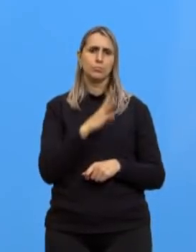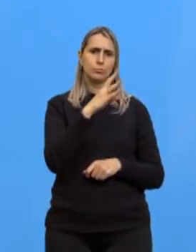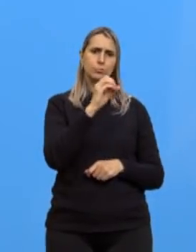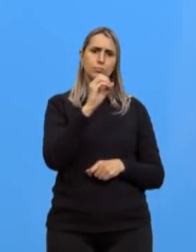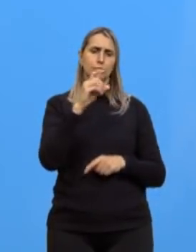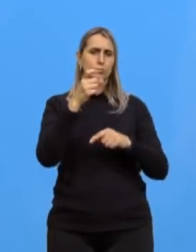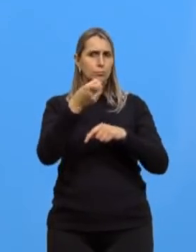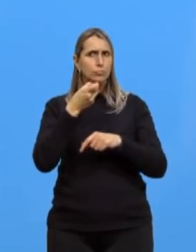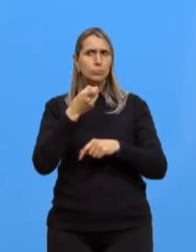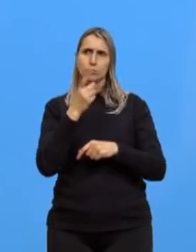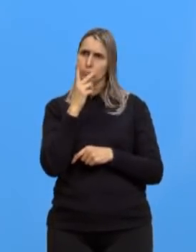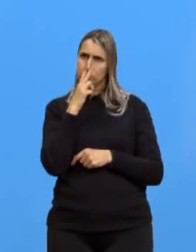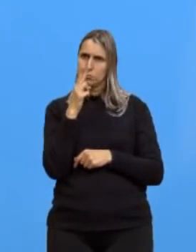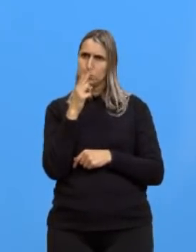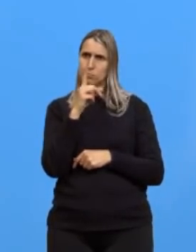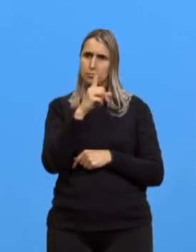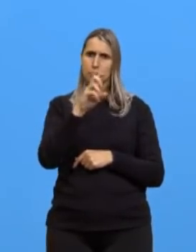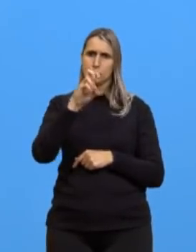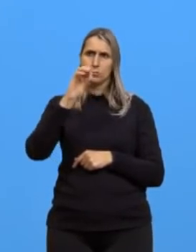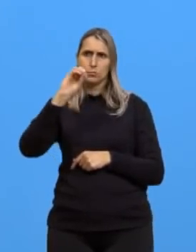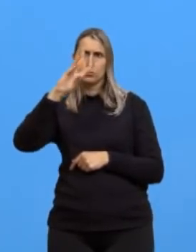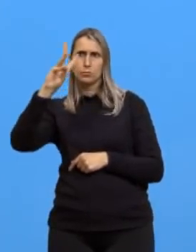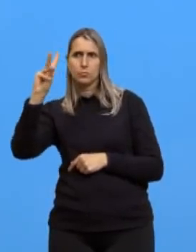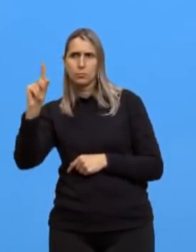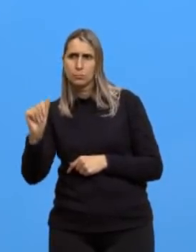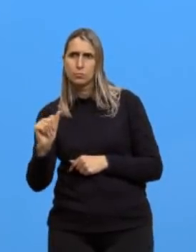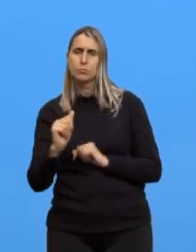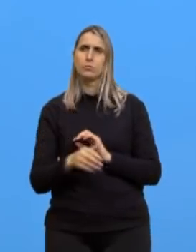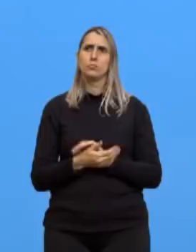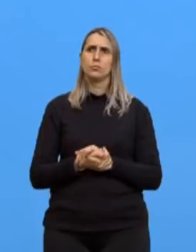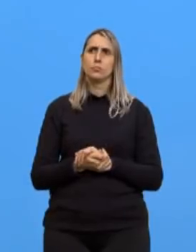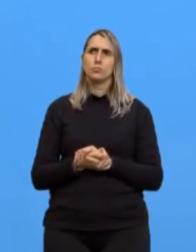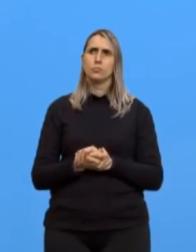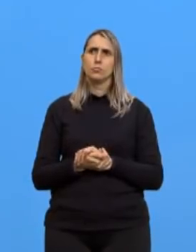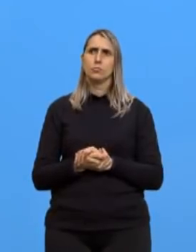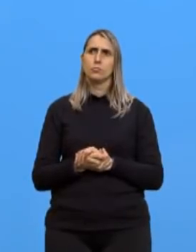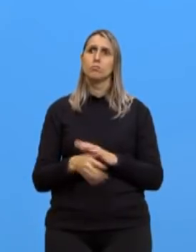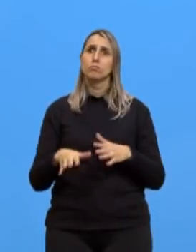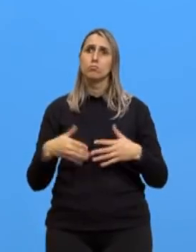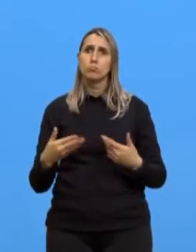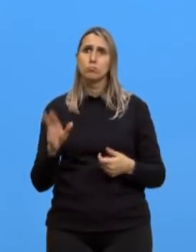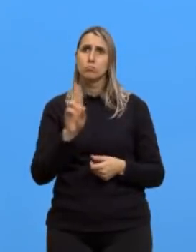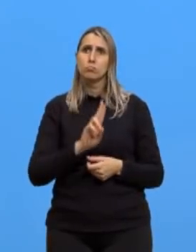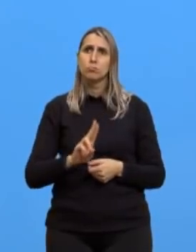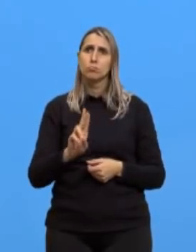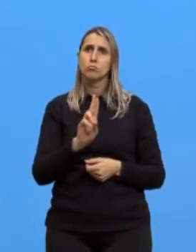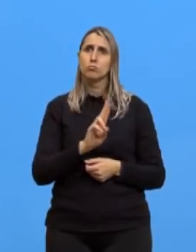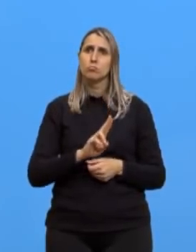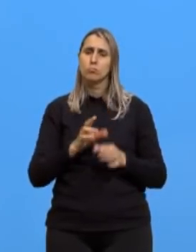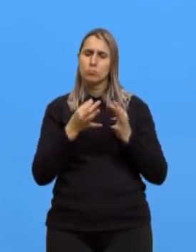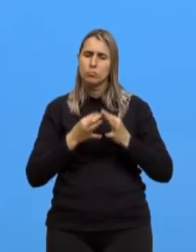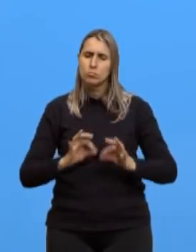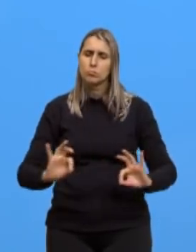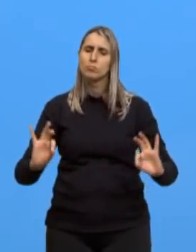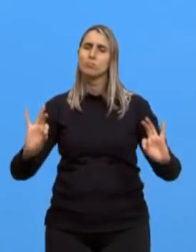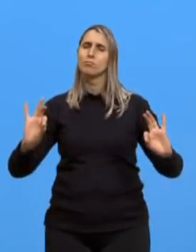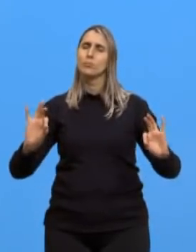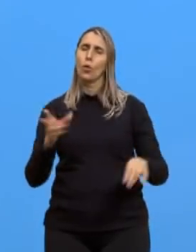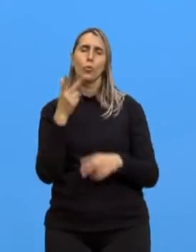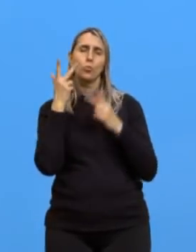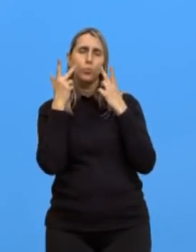400 x = 150 milhões e aí trabalhei com a simplificação